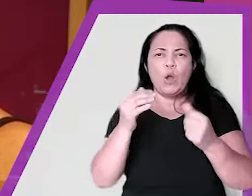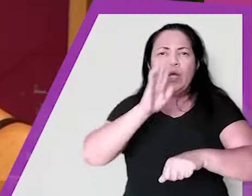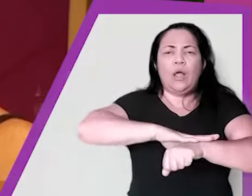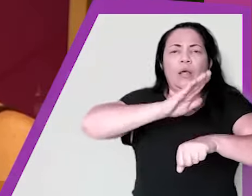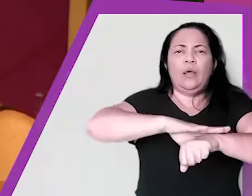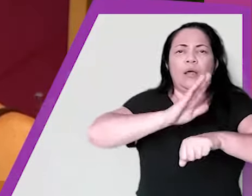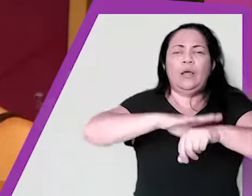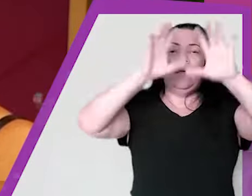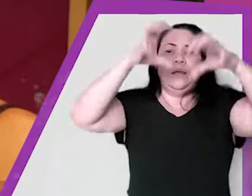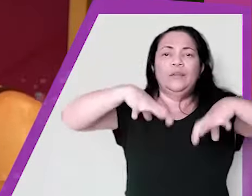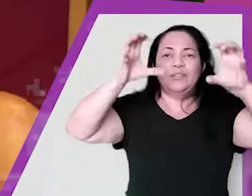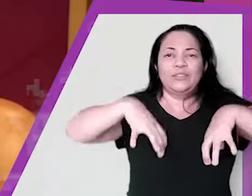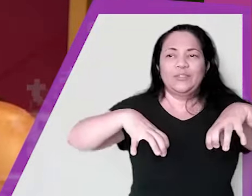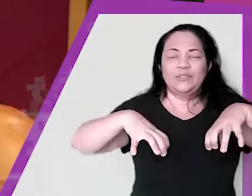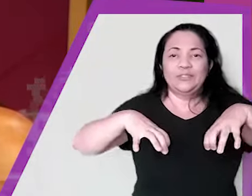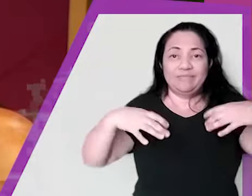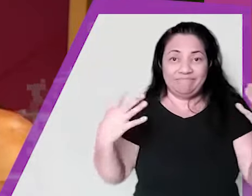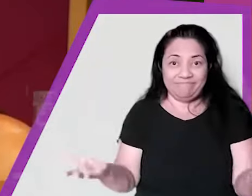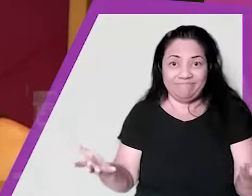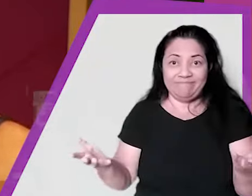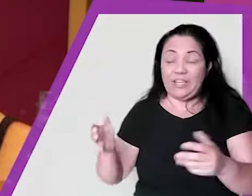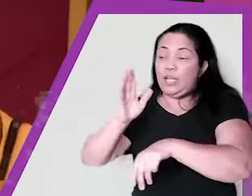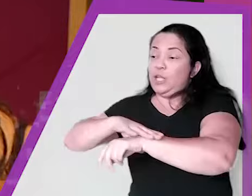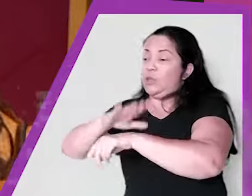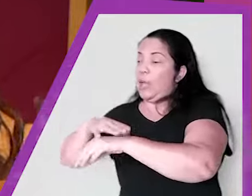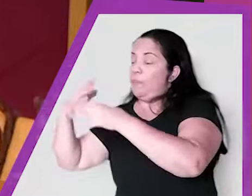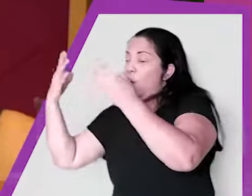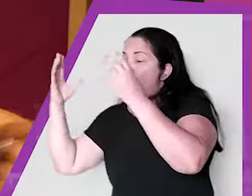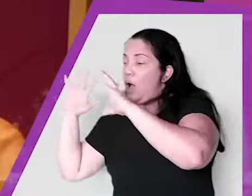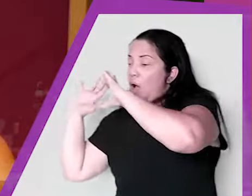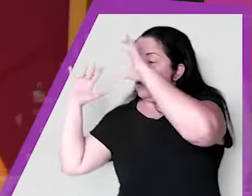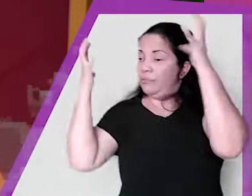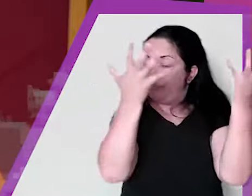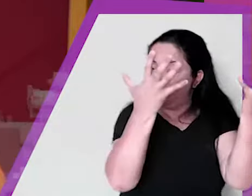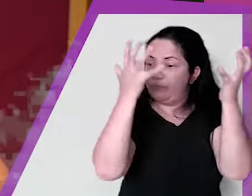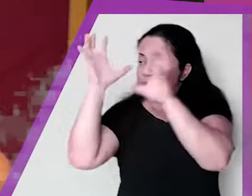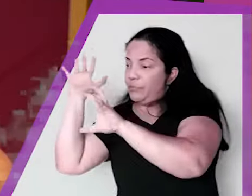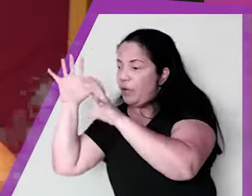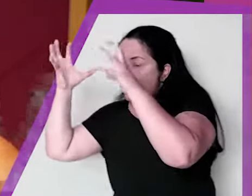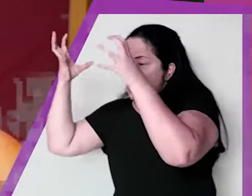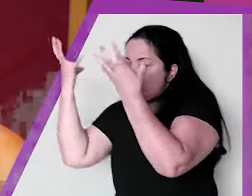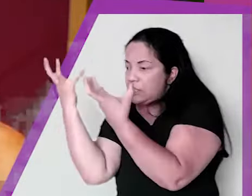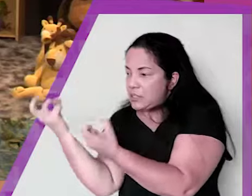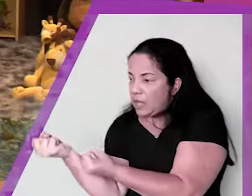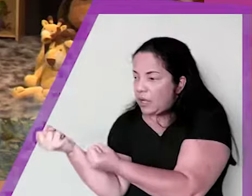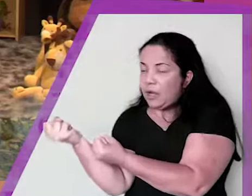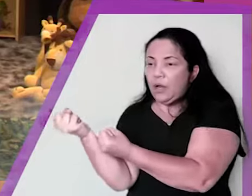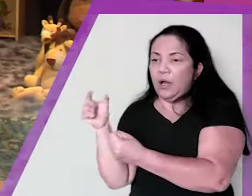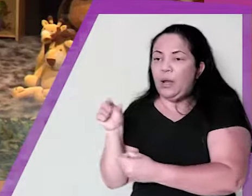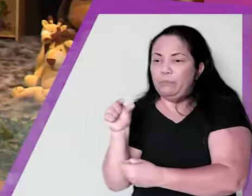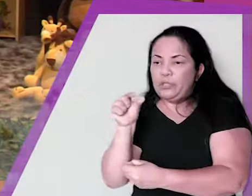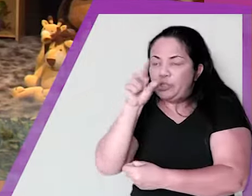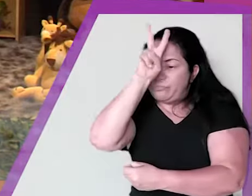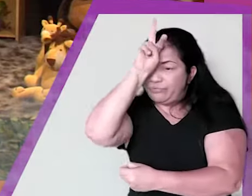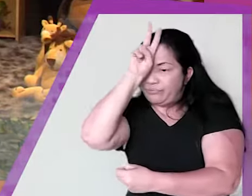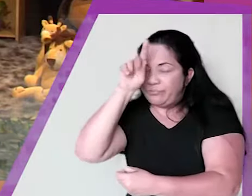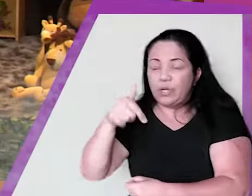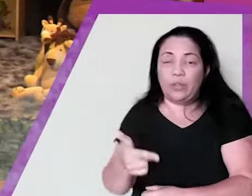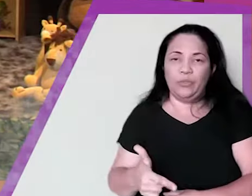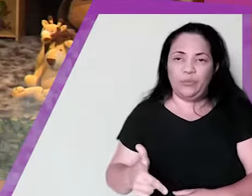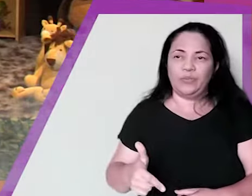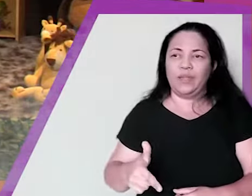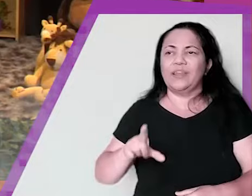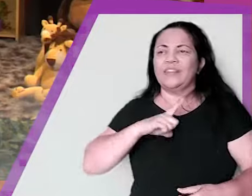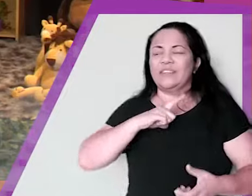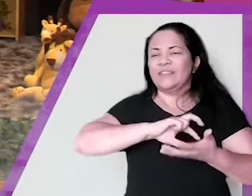cigarra em Brasília? Quando começa a chover, né? Então você tem toda uma estação da seca, não tem cigarra. De repente você tem a